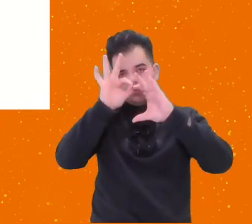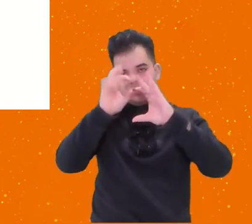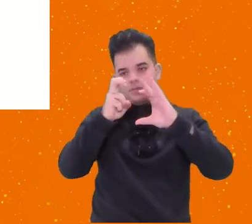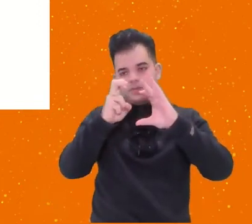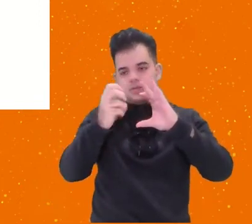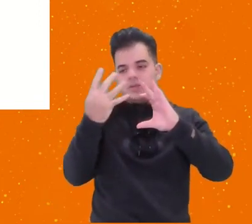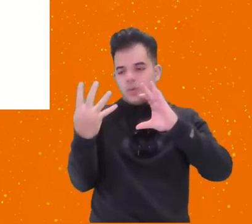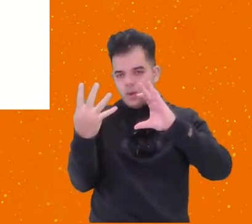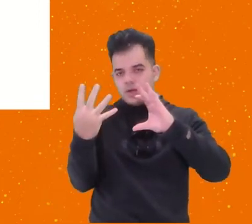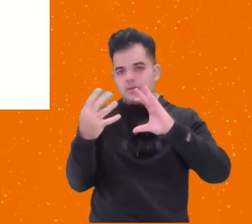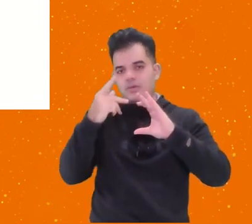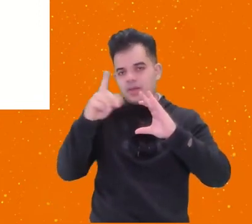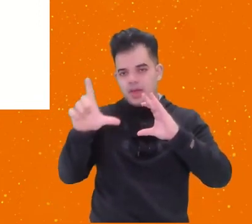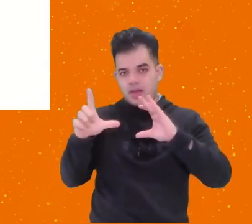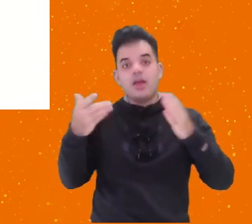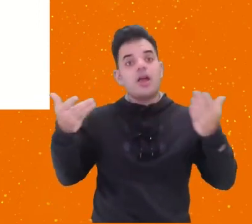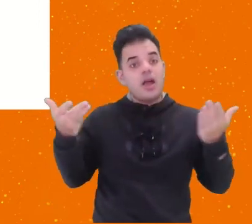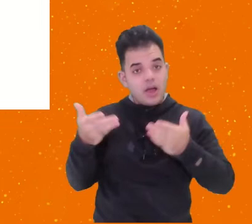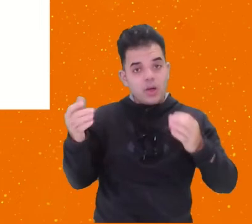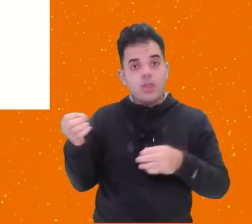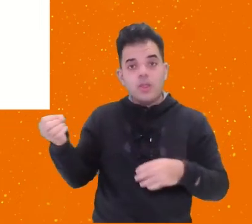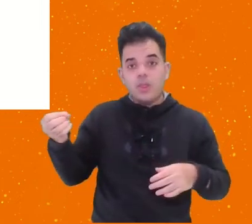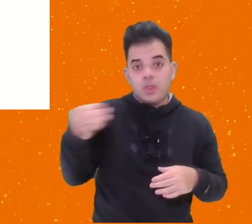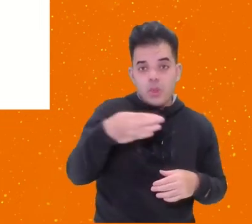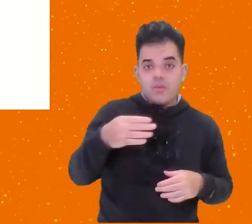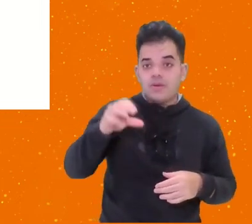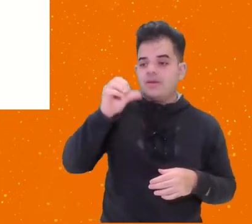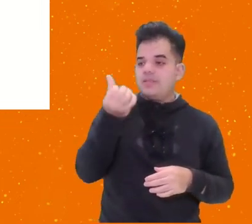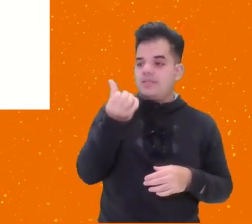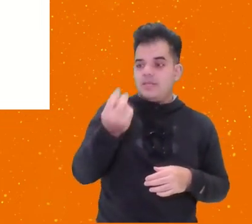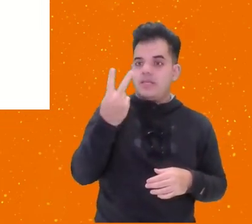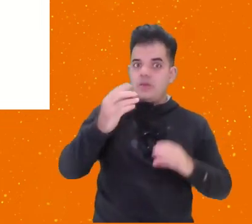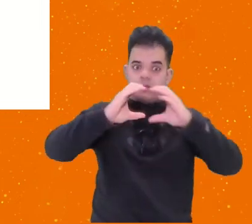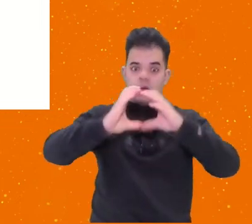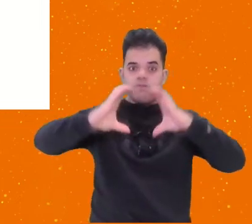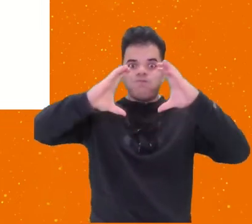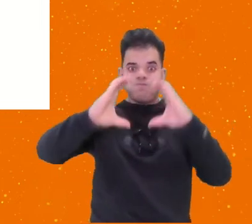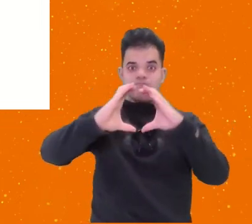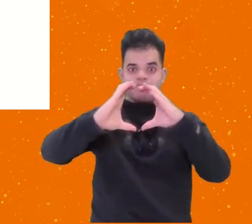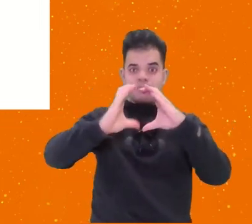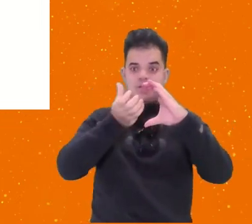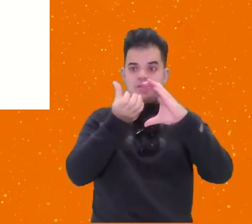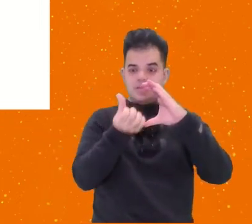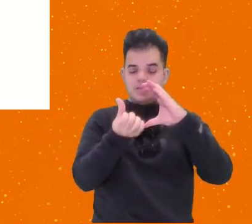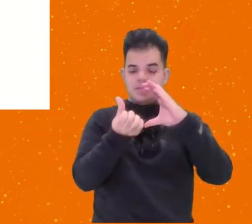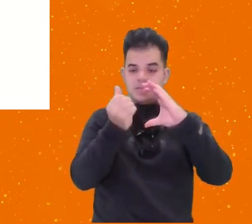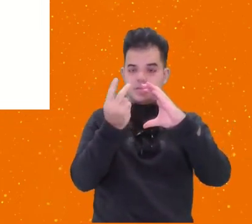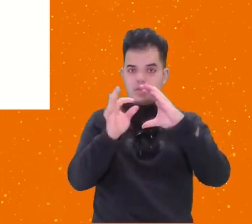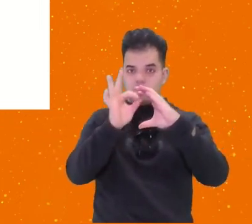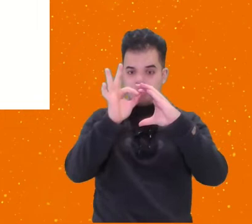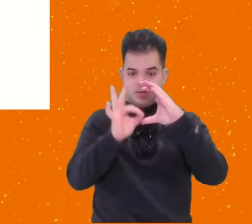no bocal PL, enquanto você já tem aqui 62 mm, já bem maior o diâmetro aqui, e